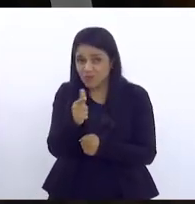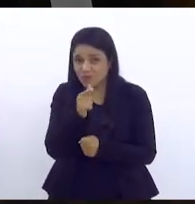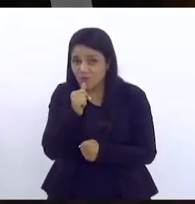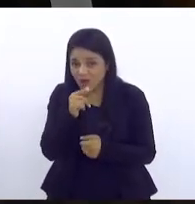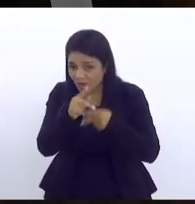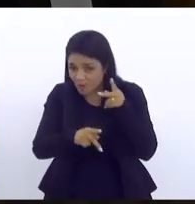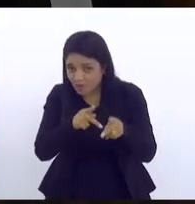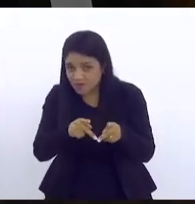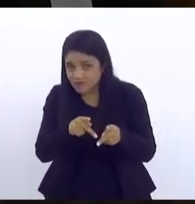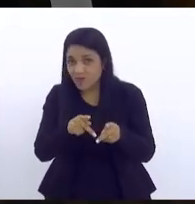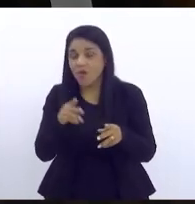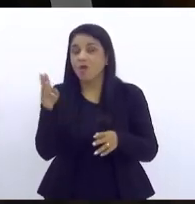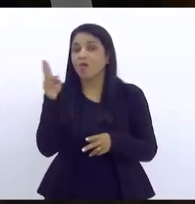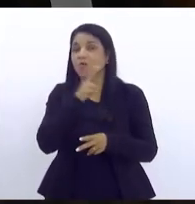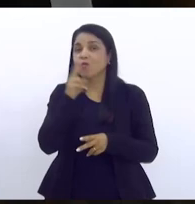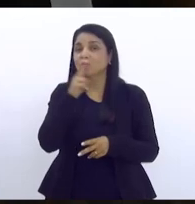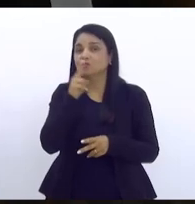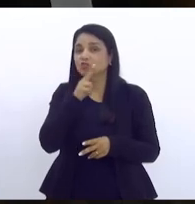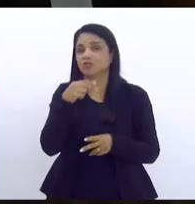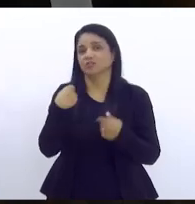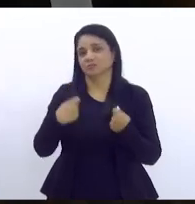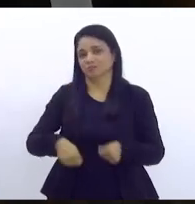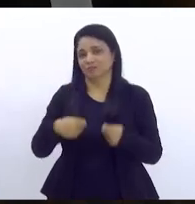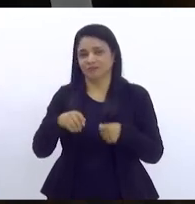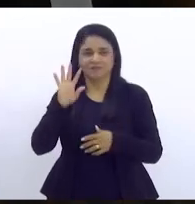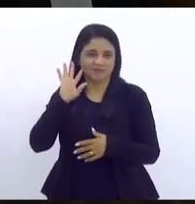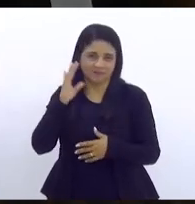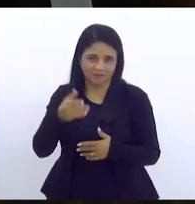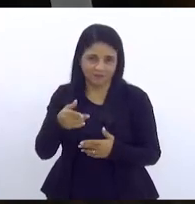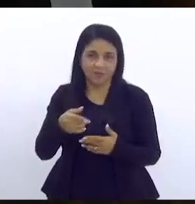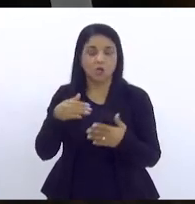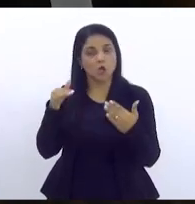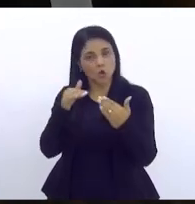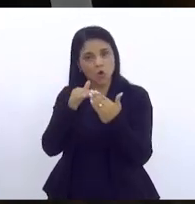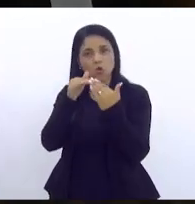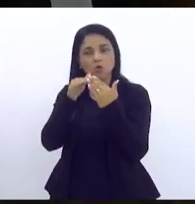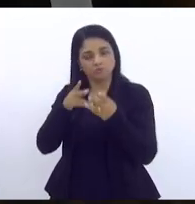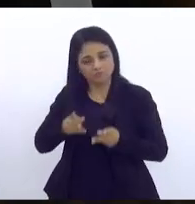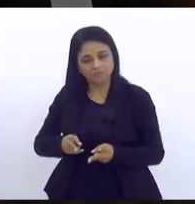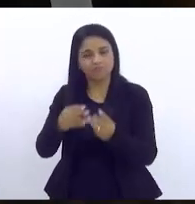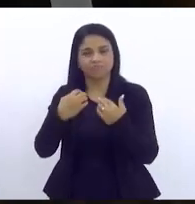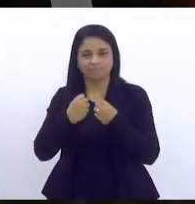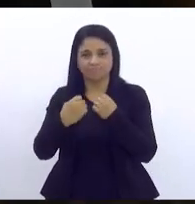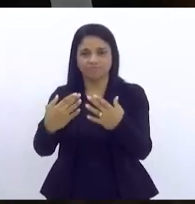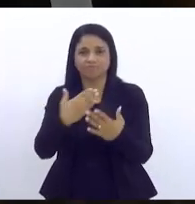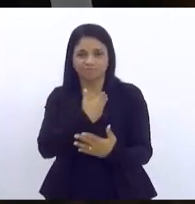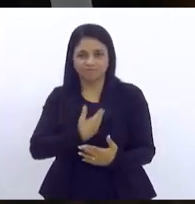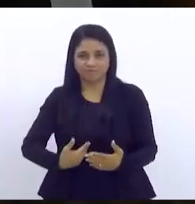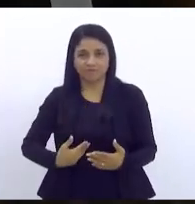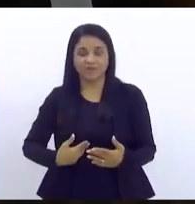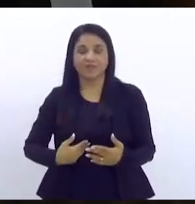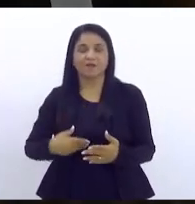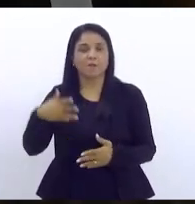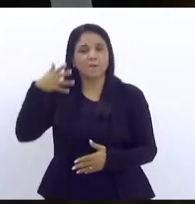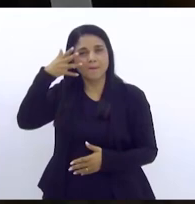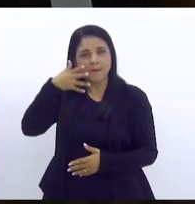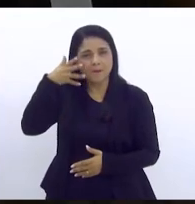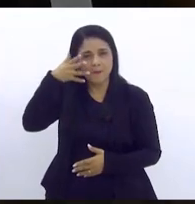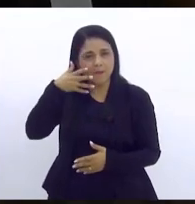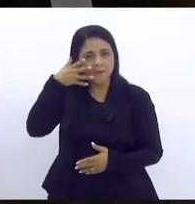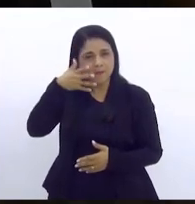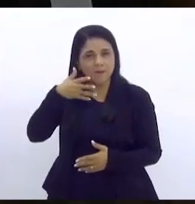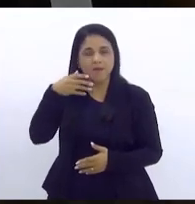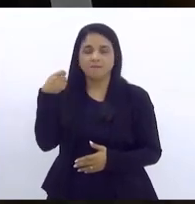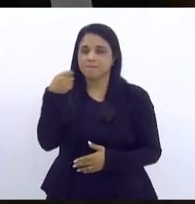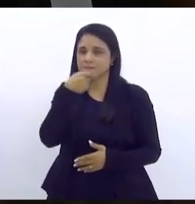tem que ser urgente é por isso que ela emergencial e concordando com o senhor vamos seguir a audiência terminar a última fala da mesa porque eu acho que